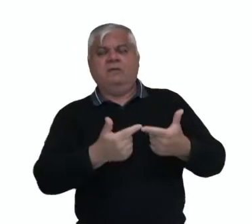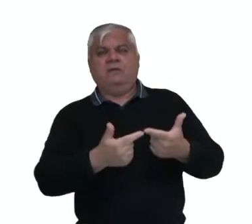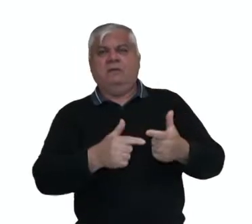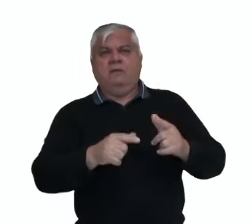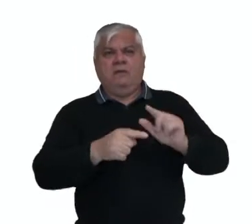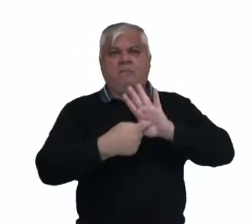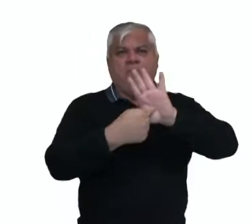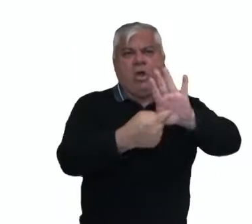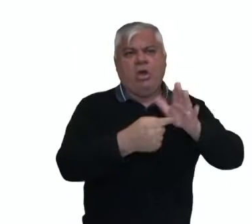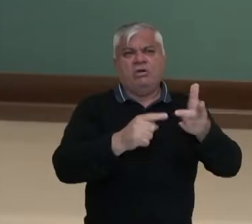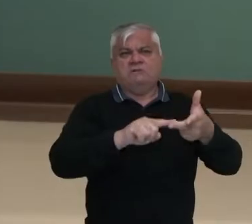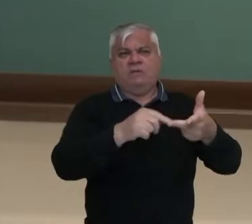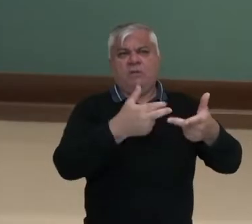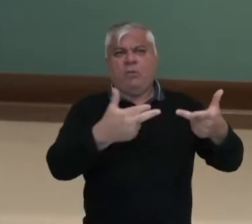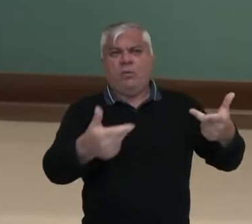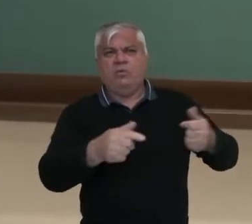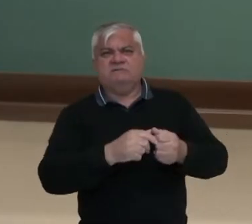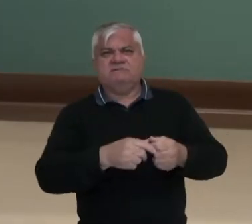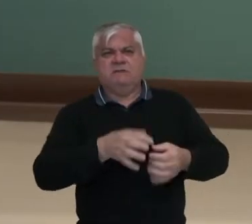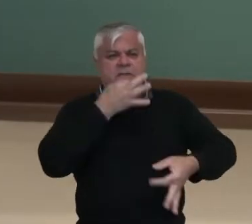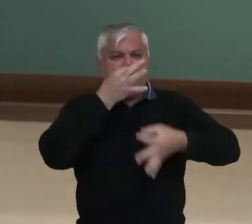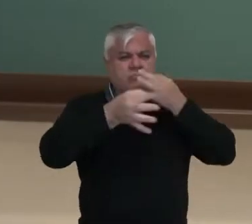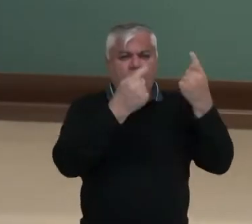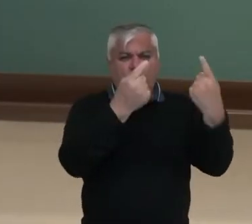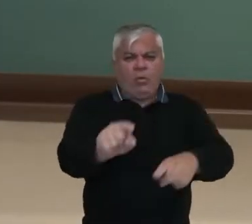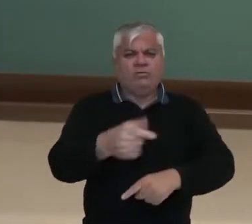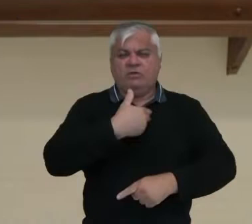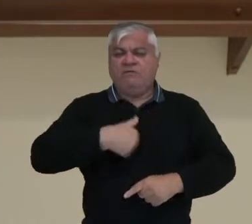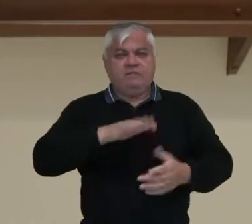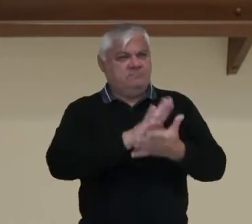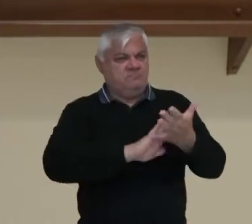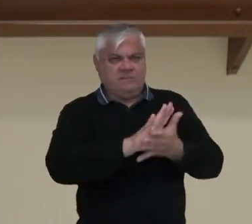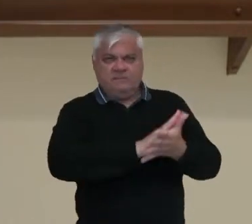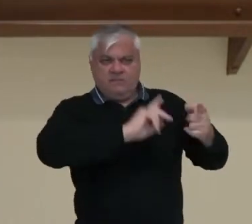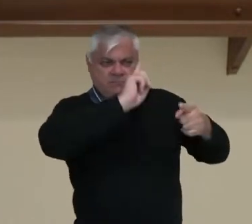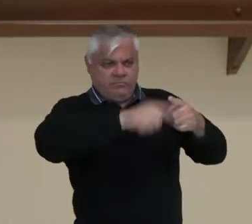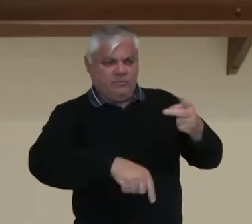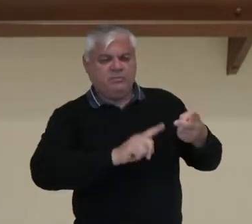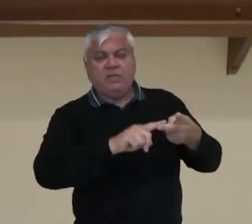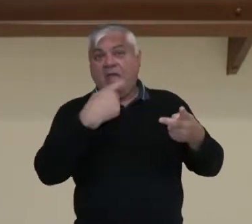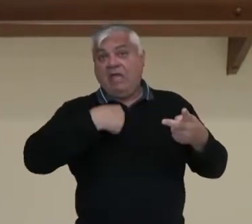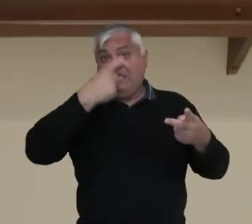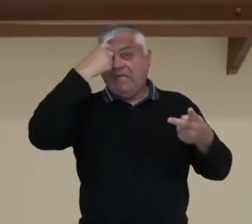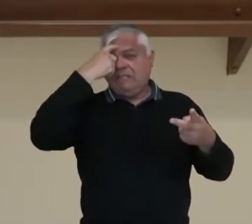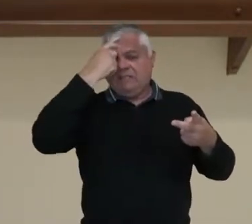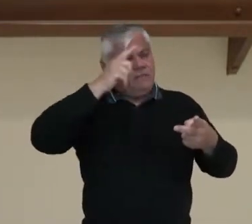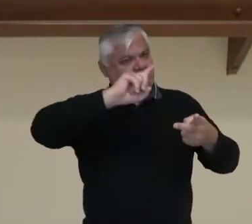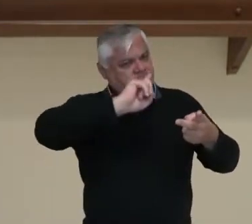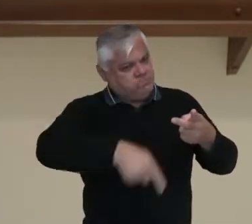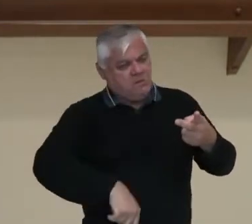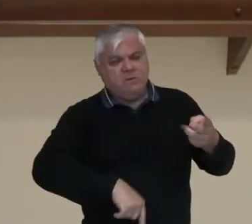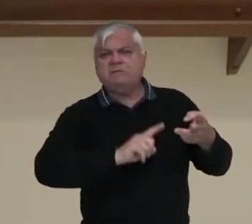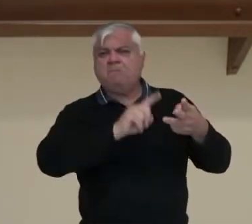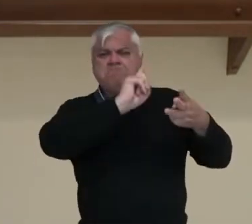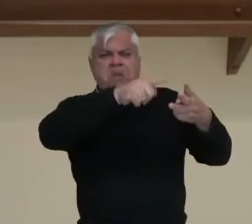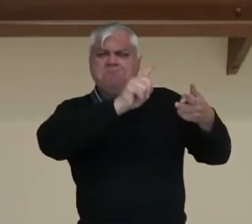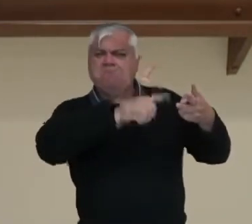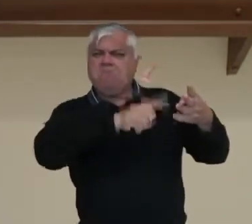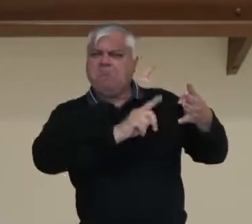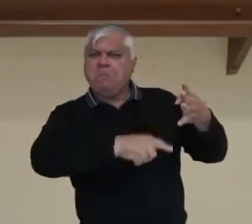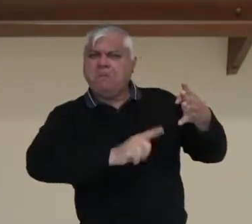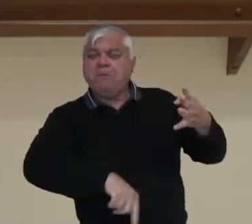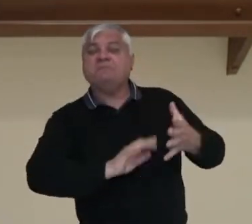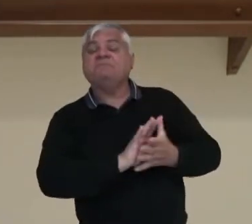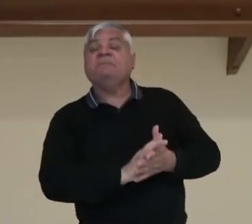poderem expor todas as suas críticas ao governo ou novas ideias que poderiam surgir, e também,